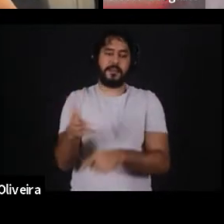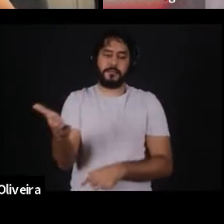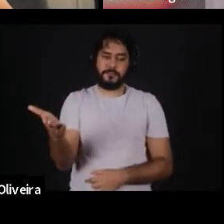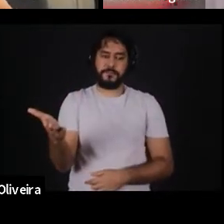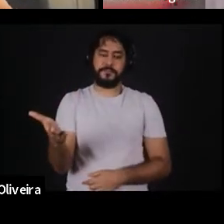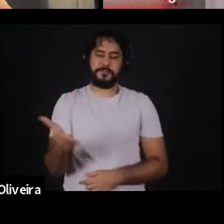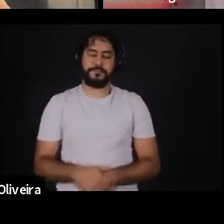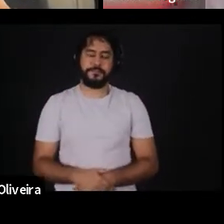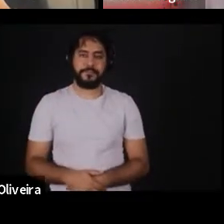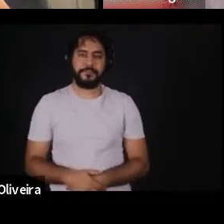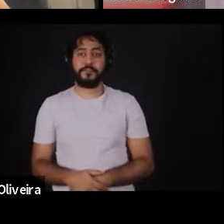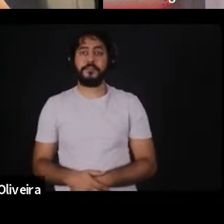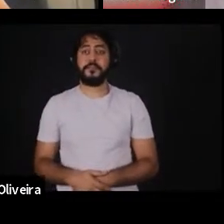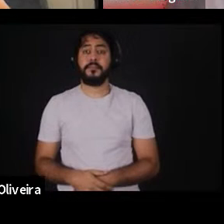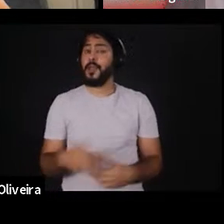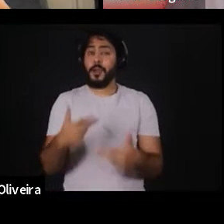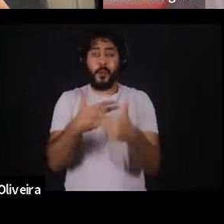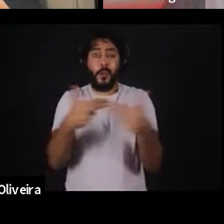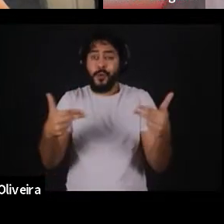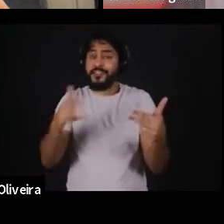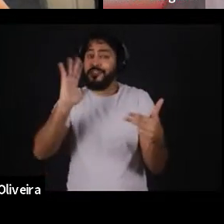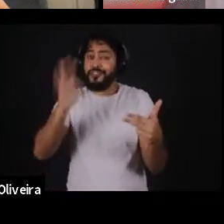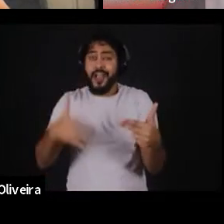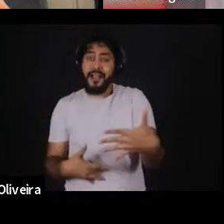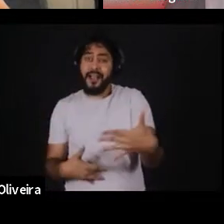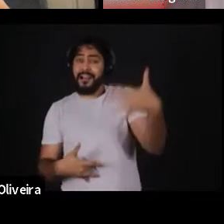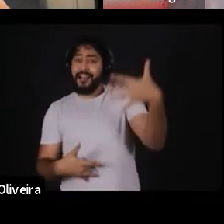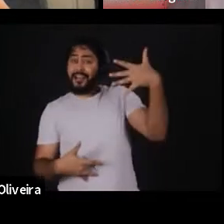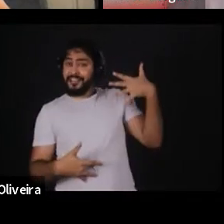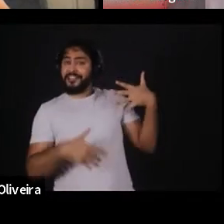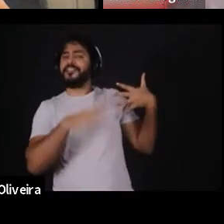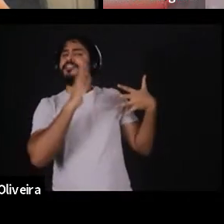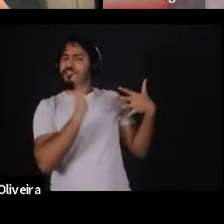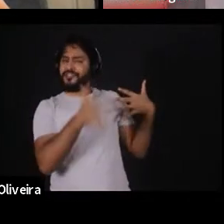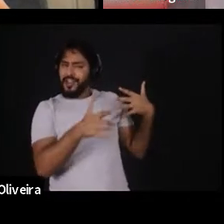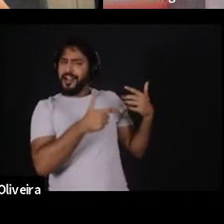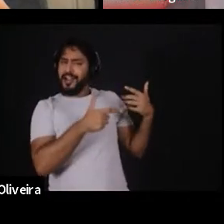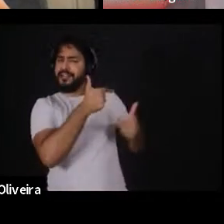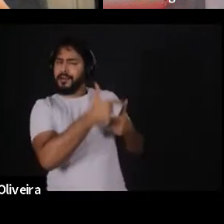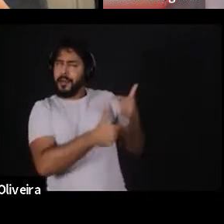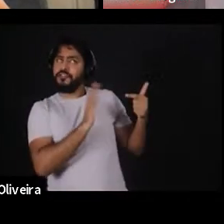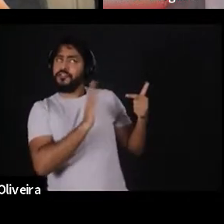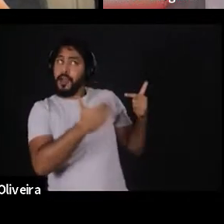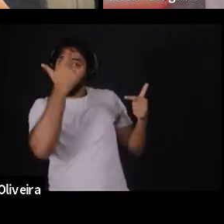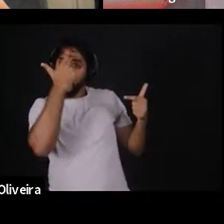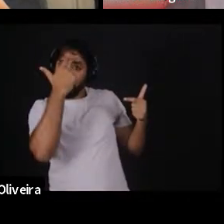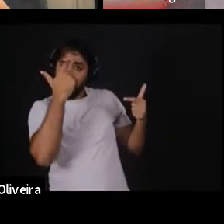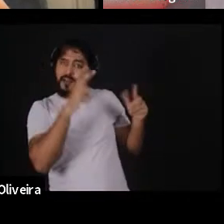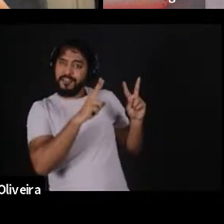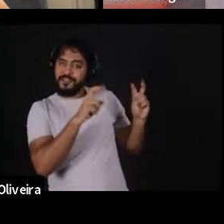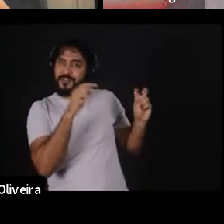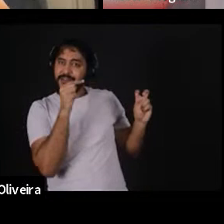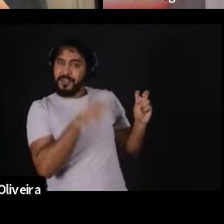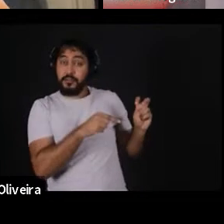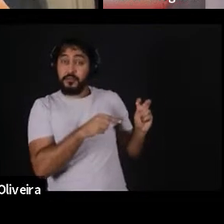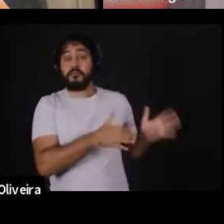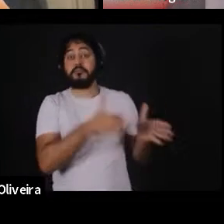Sim. E já eram coisas que a gente já estava. Que a gente já estava vindo pensando sobre elas, e no delírio